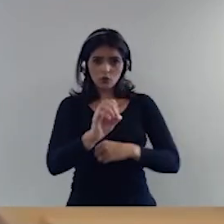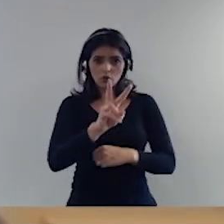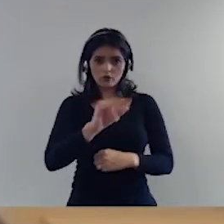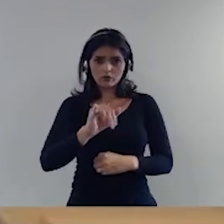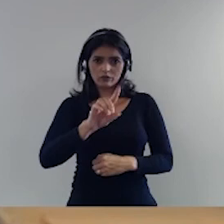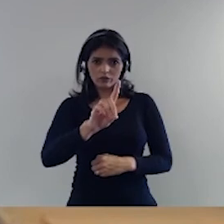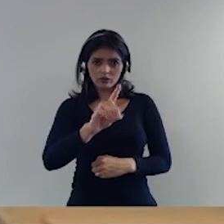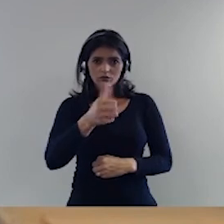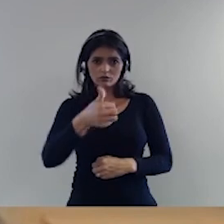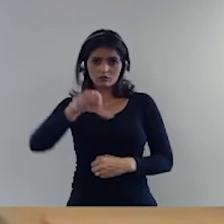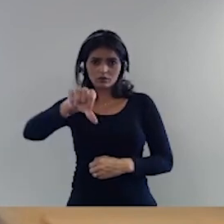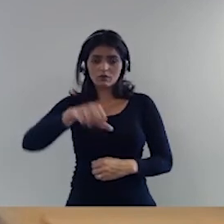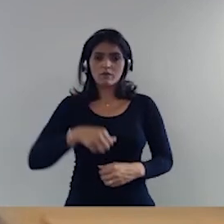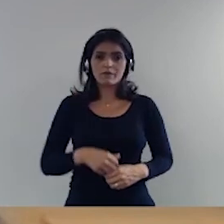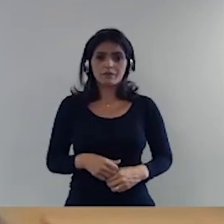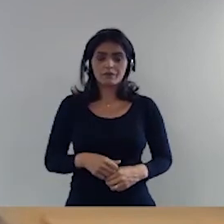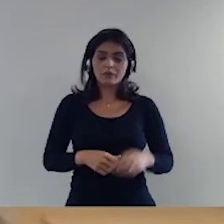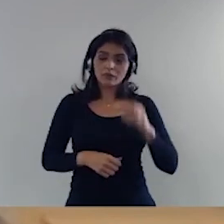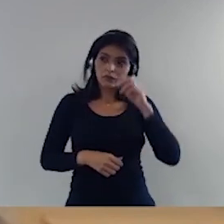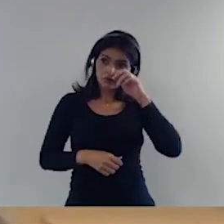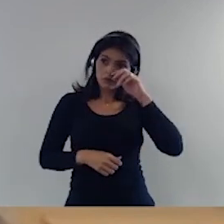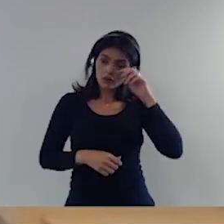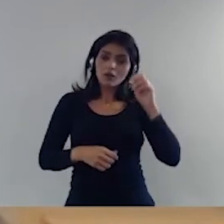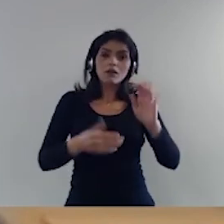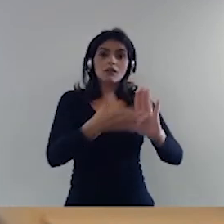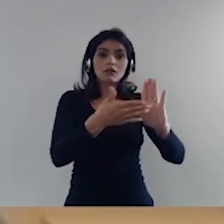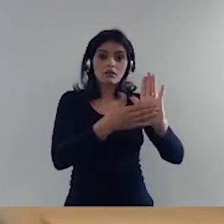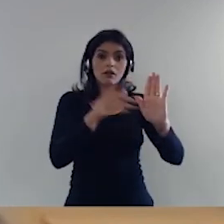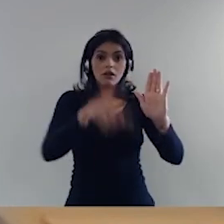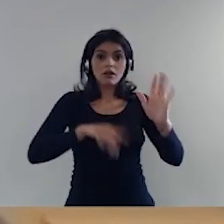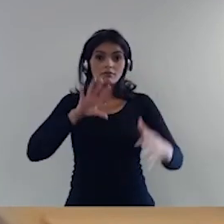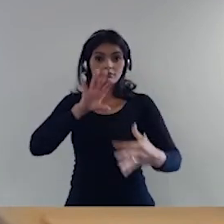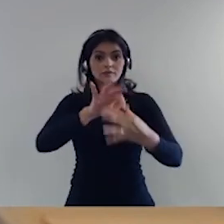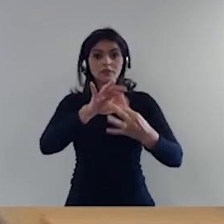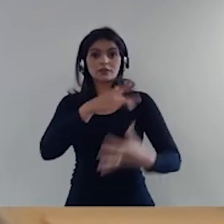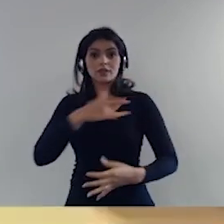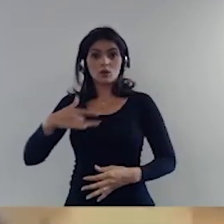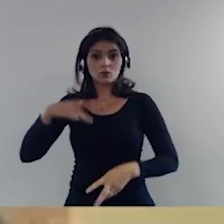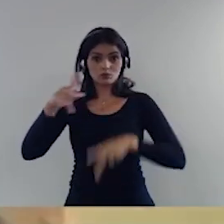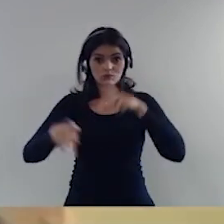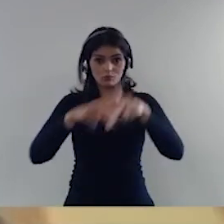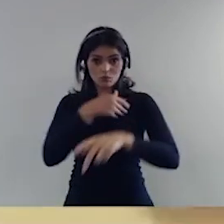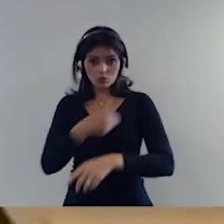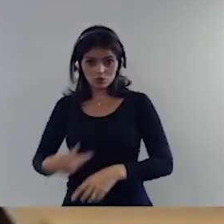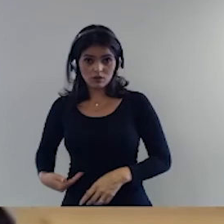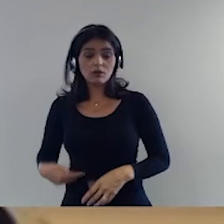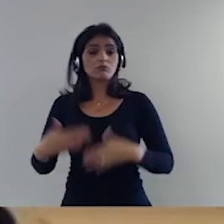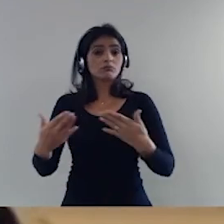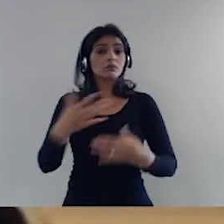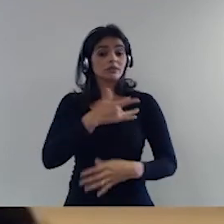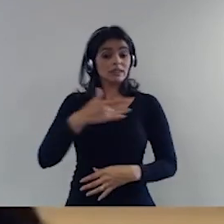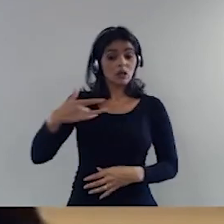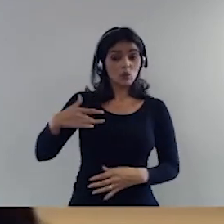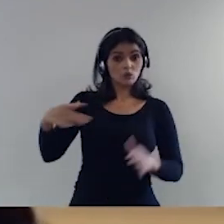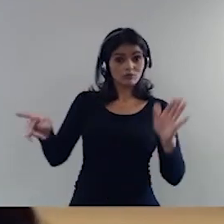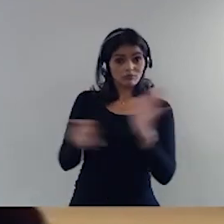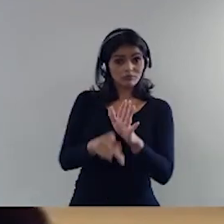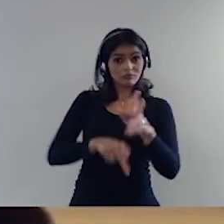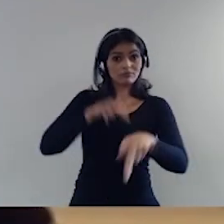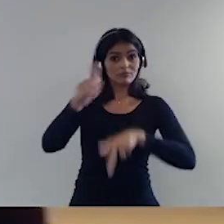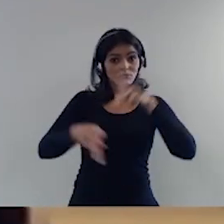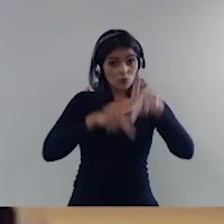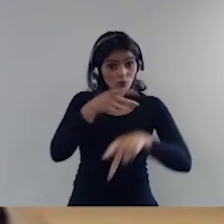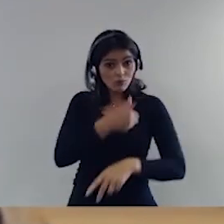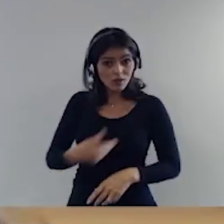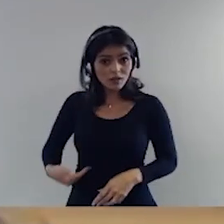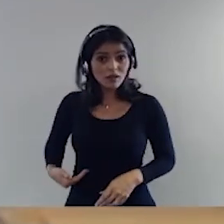Covid-19, porque esta é uma matéria de saúde pública e, sendo uma matéria de saúde